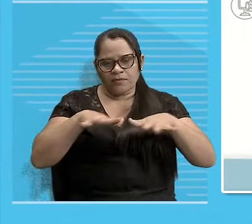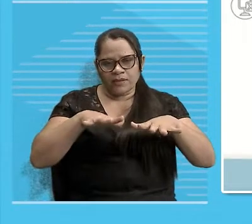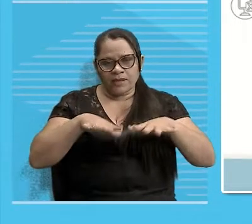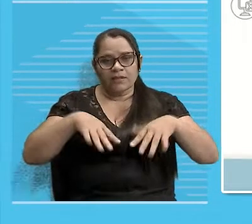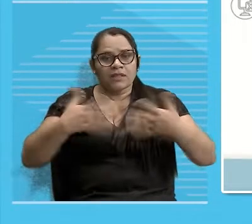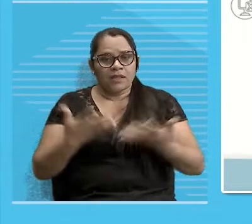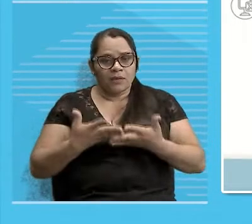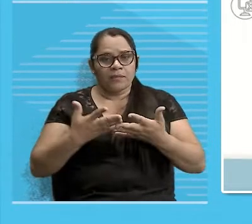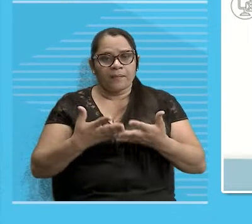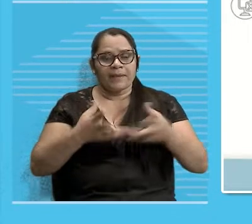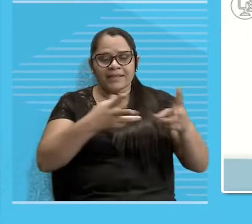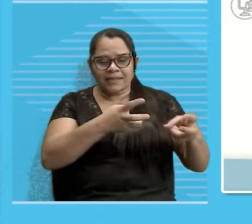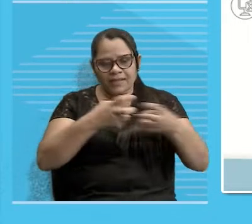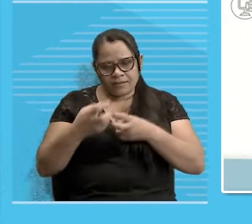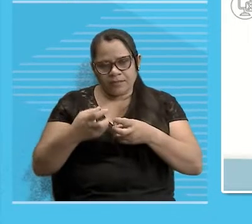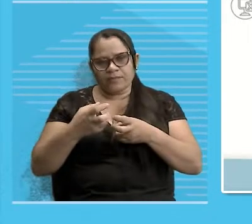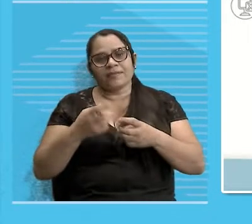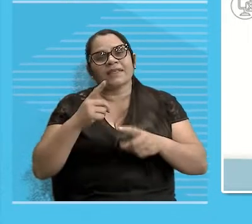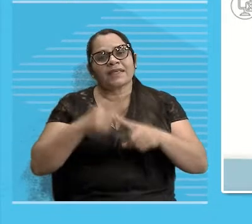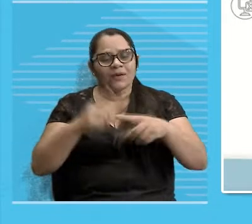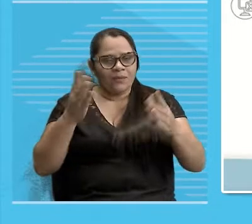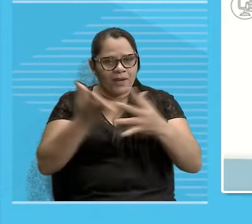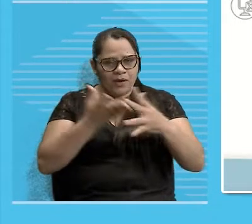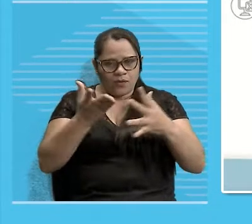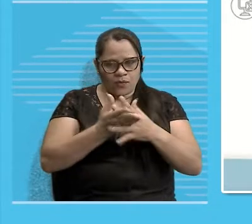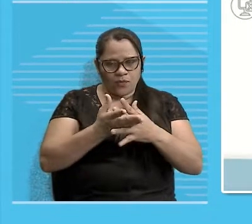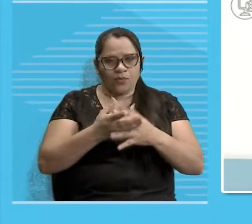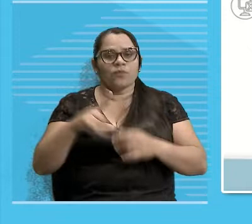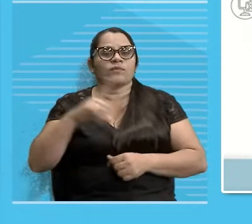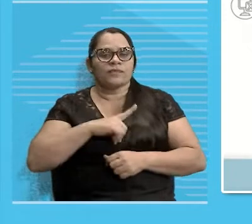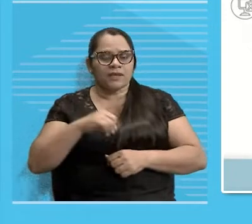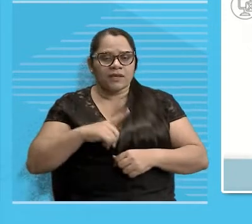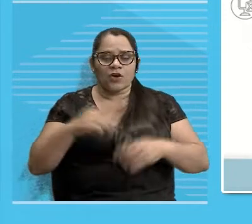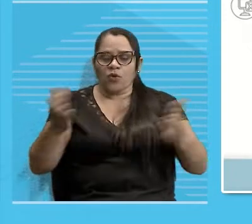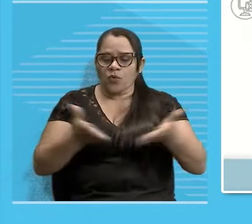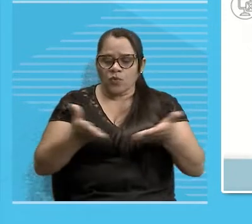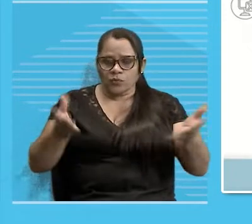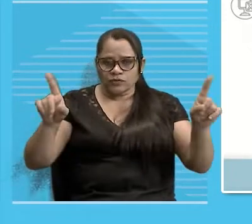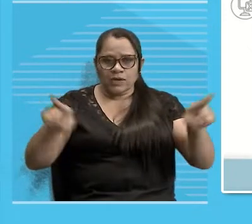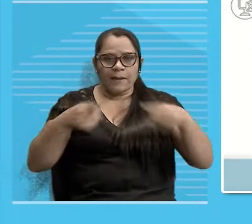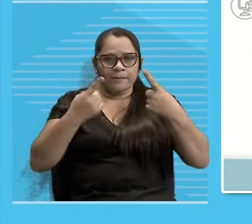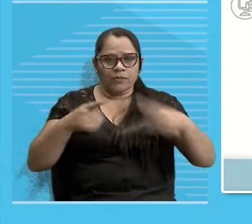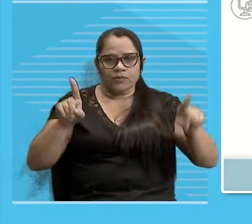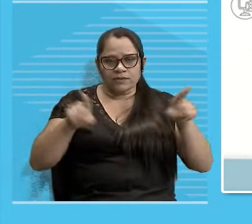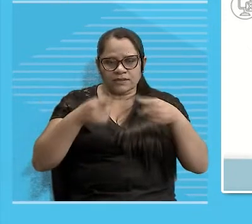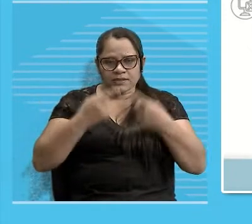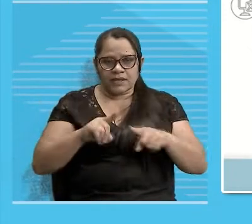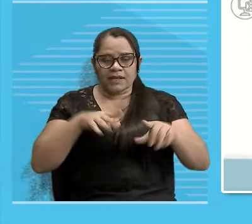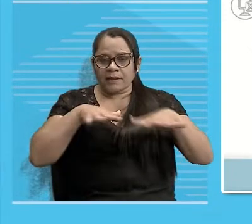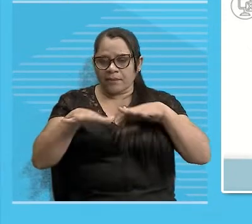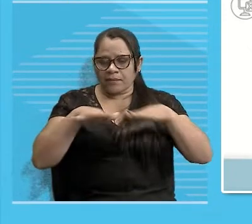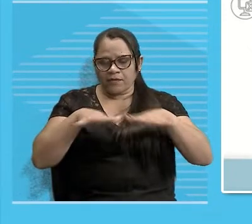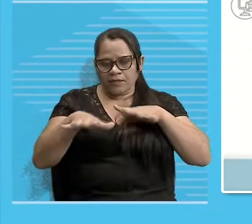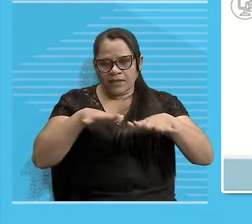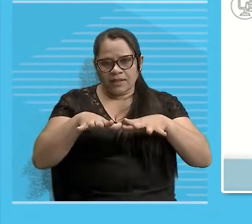existe hoje novamente. Existem músicas muito ativas para a gente se movimentar, mas que falam um